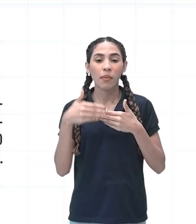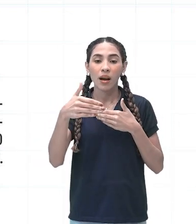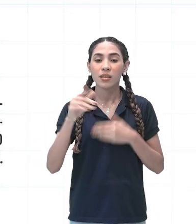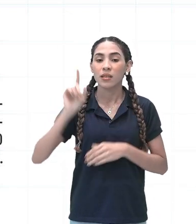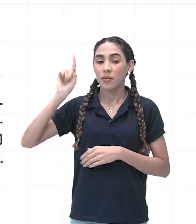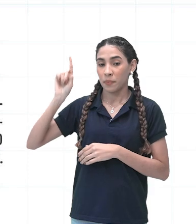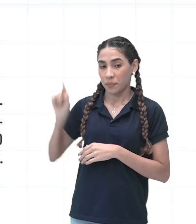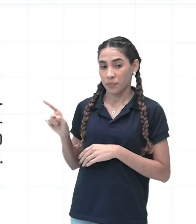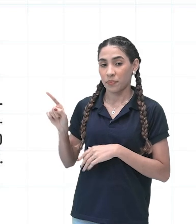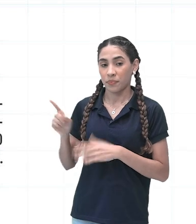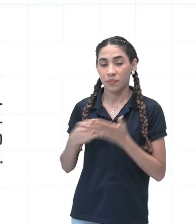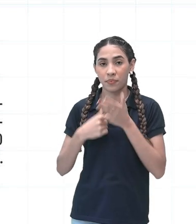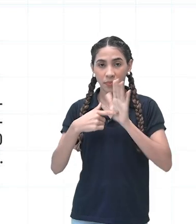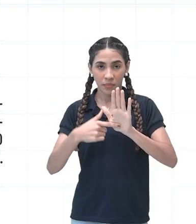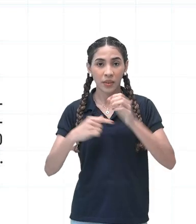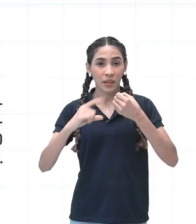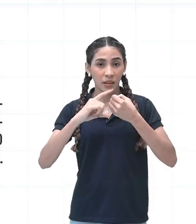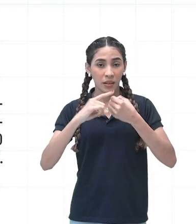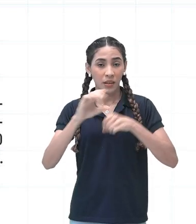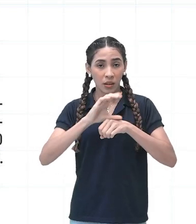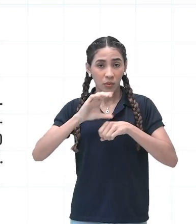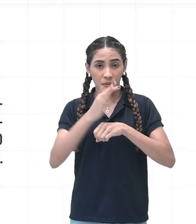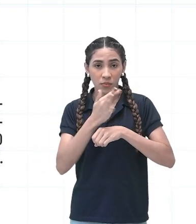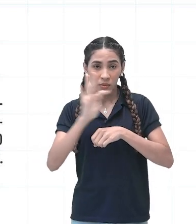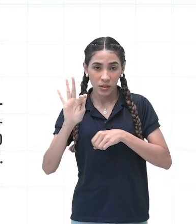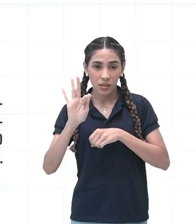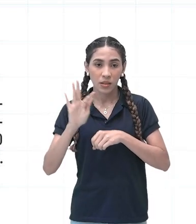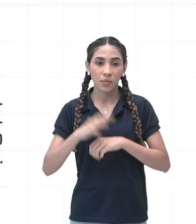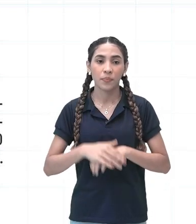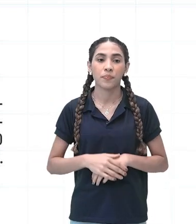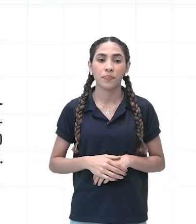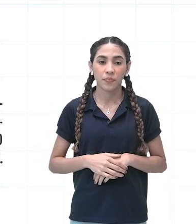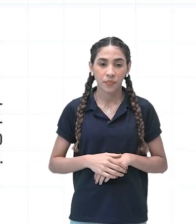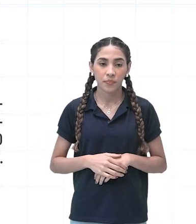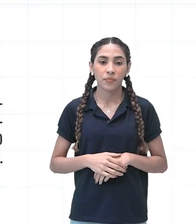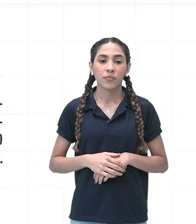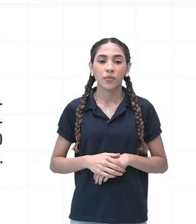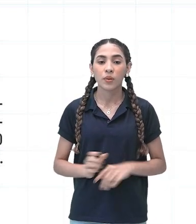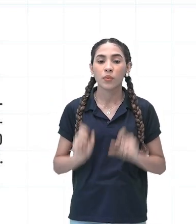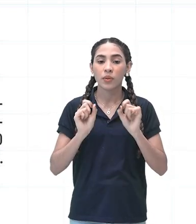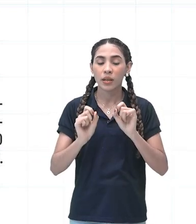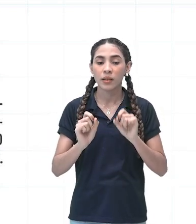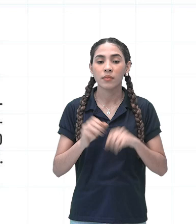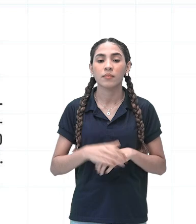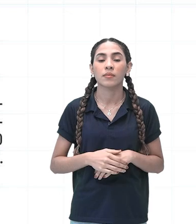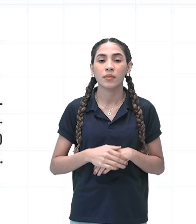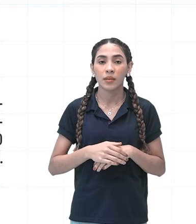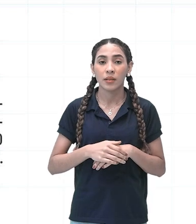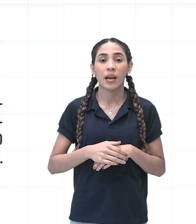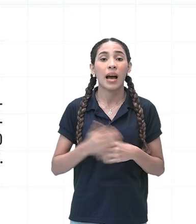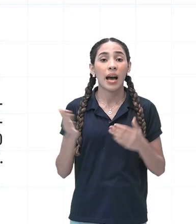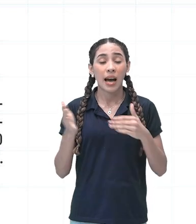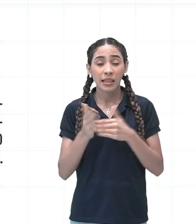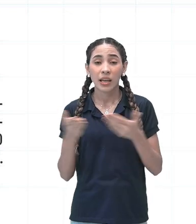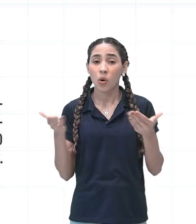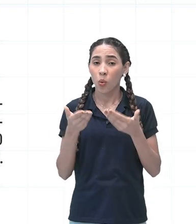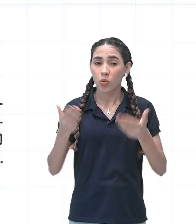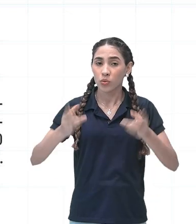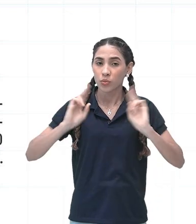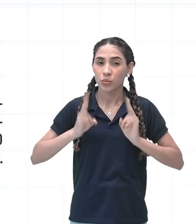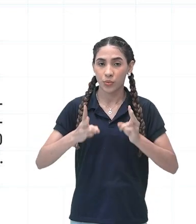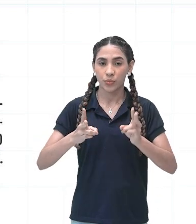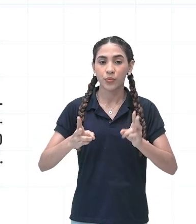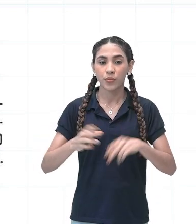disso que está posto lá nessa Constituição, na nossa Constituição, que está em vigência até os dias atuais,